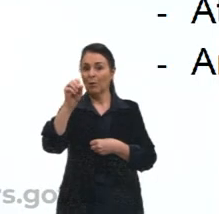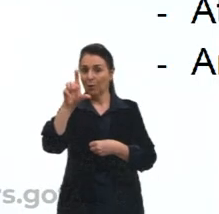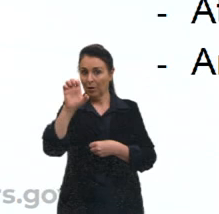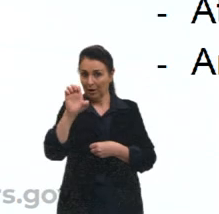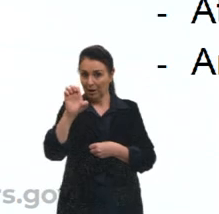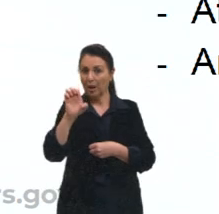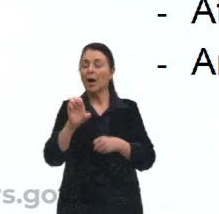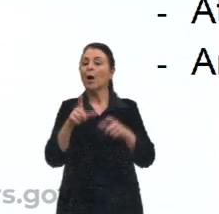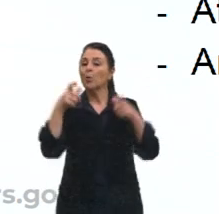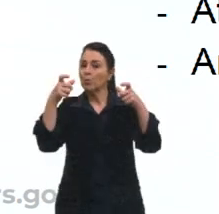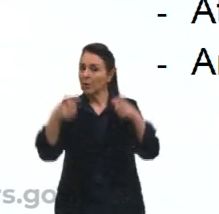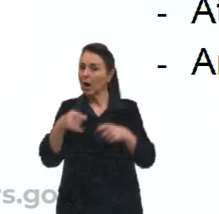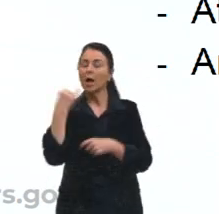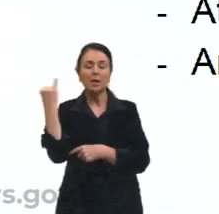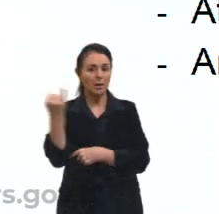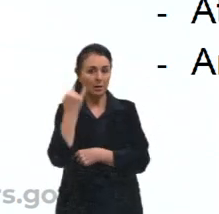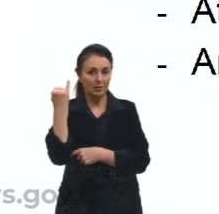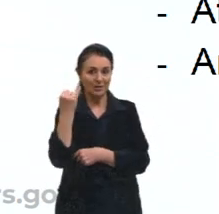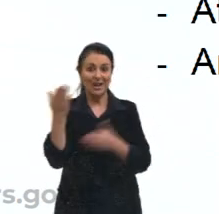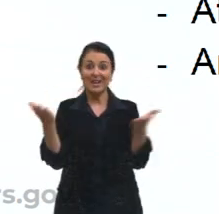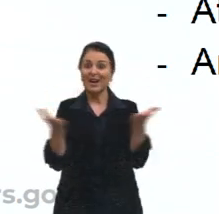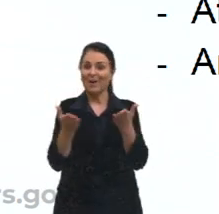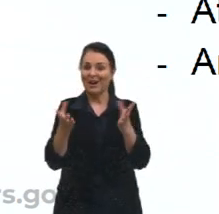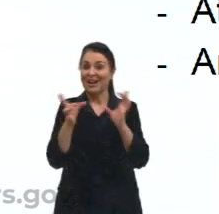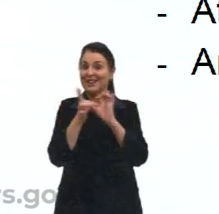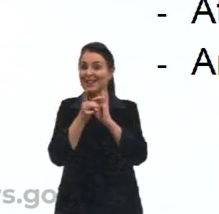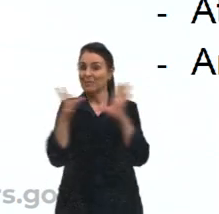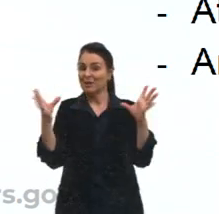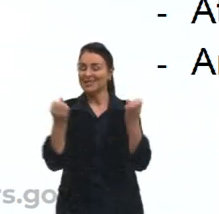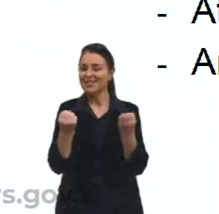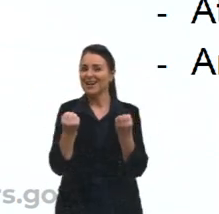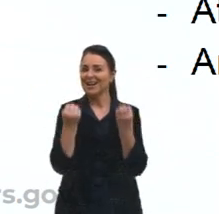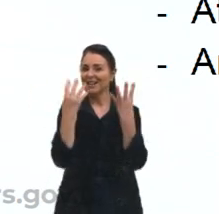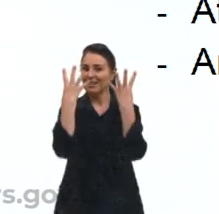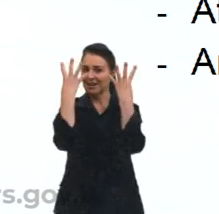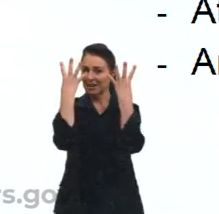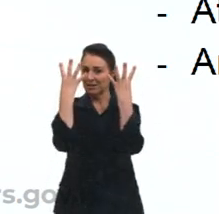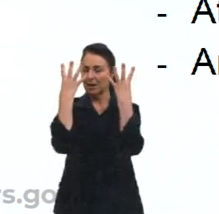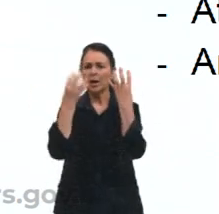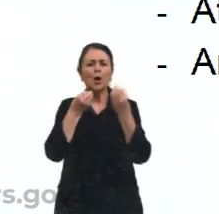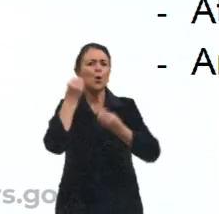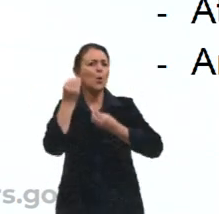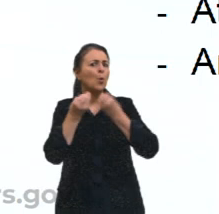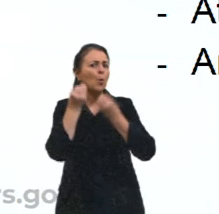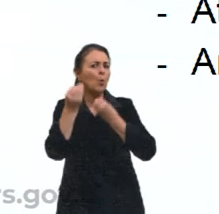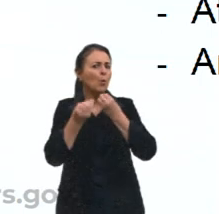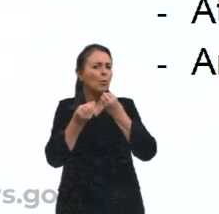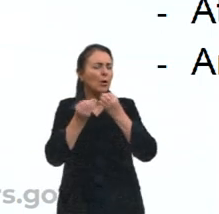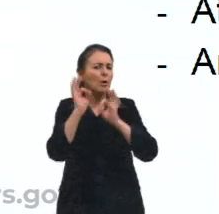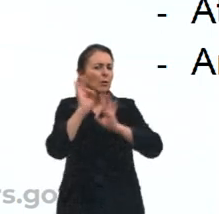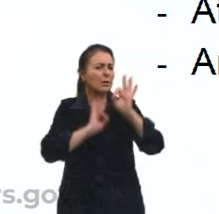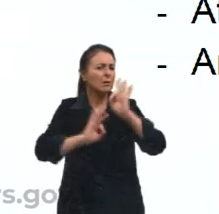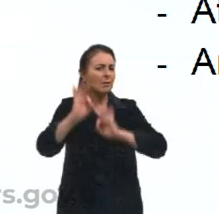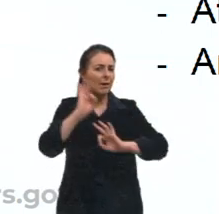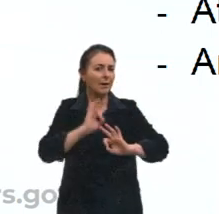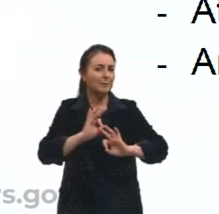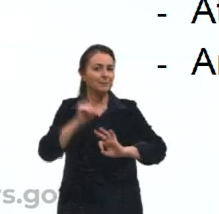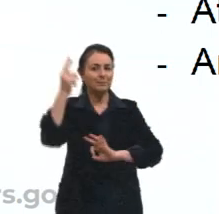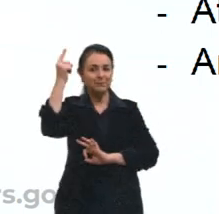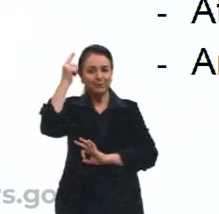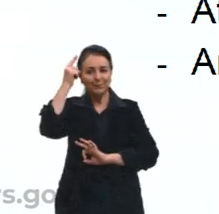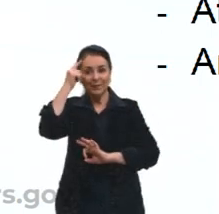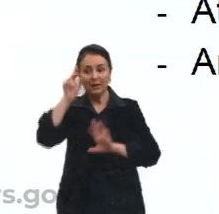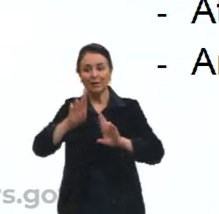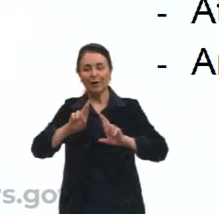um agora a gente entra nessa questão da democracia ateniense como é que ela era como é que ela se organizava e já pensando um pouco